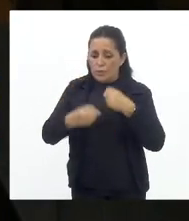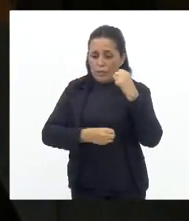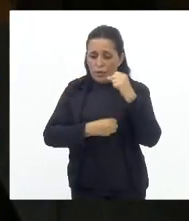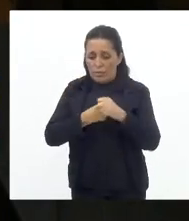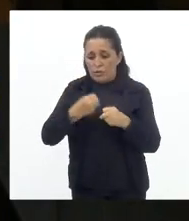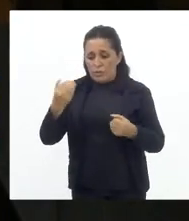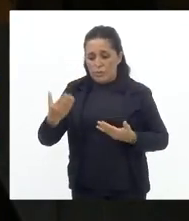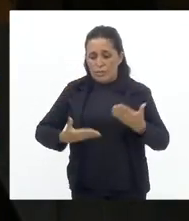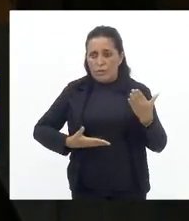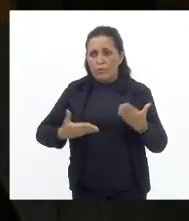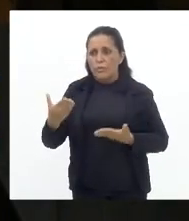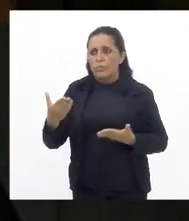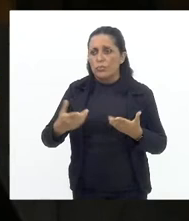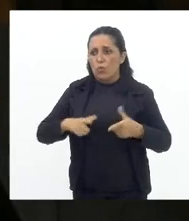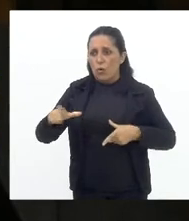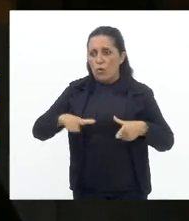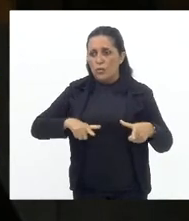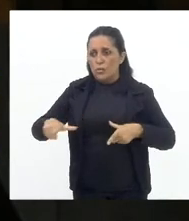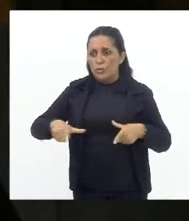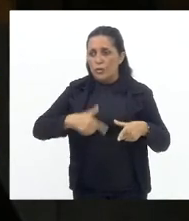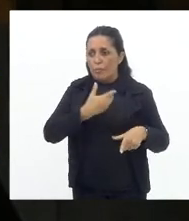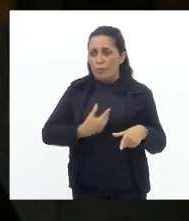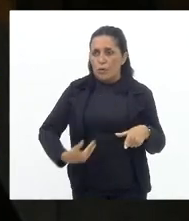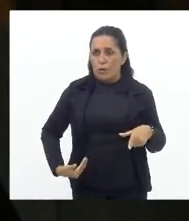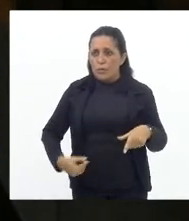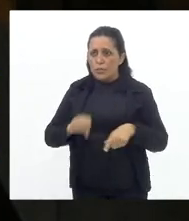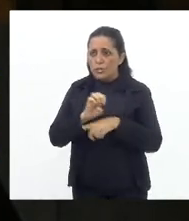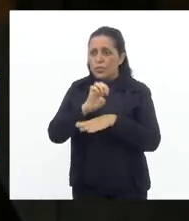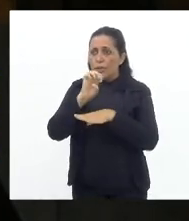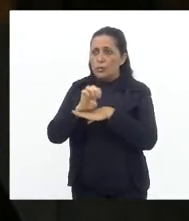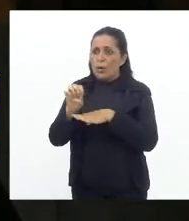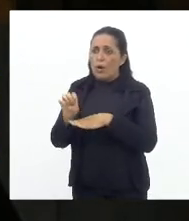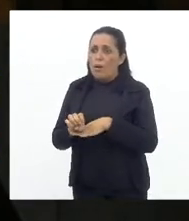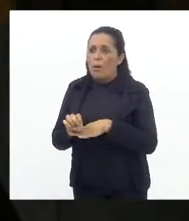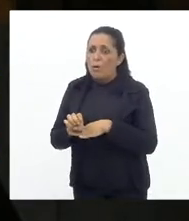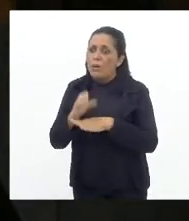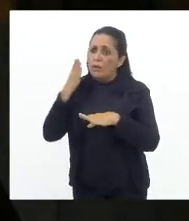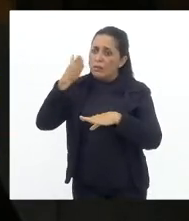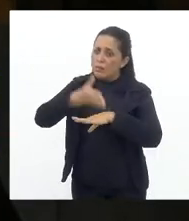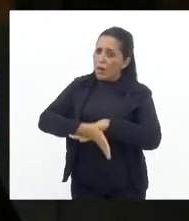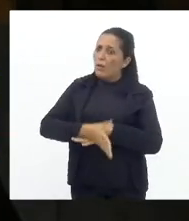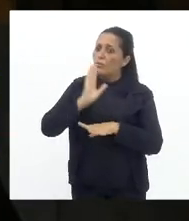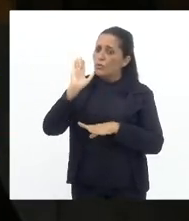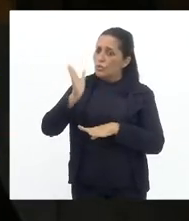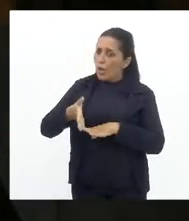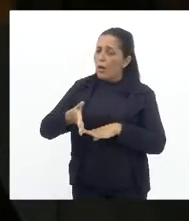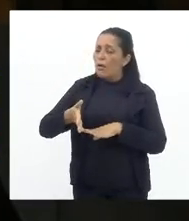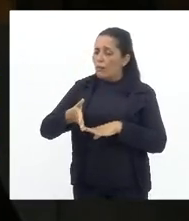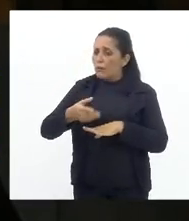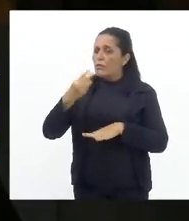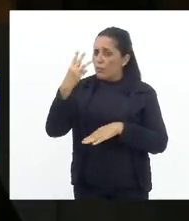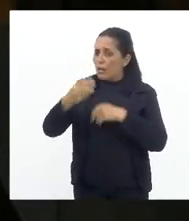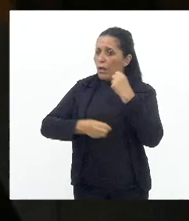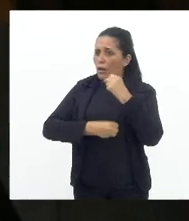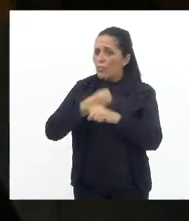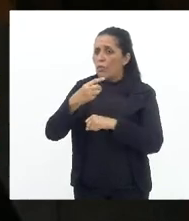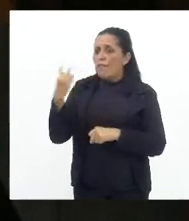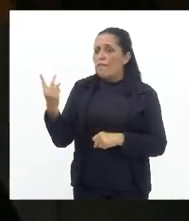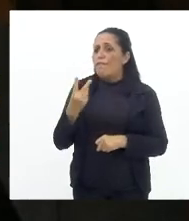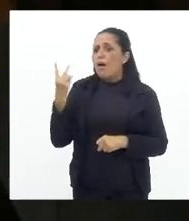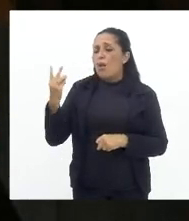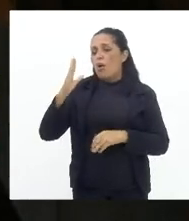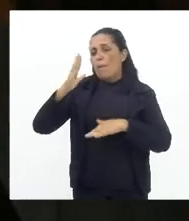servidores públicos estaduais que já estou na carreira do serviço prestado ao e nela ingressaram com esse com esse dispositivo de valorização profissional